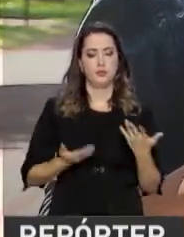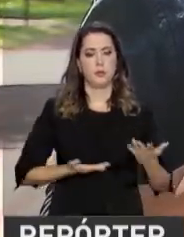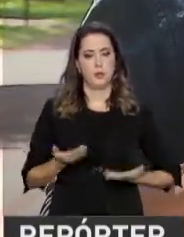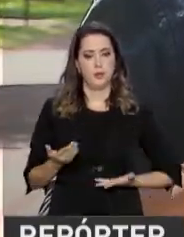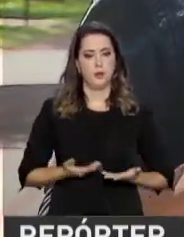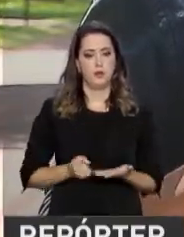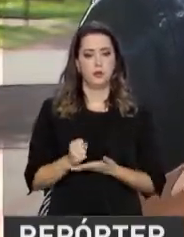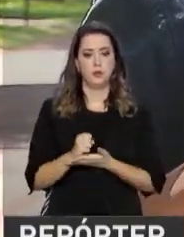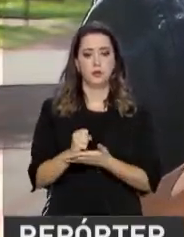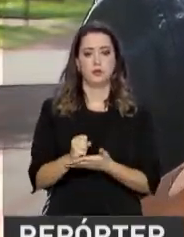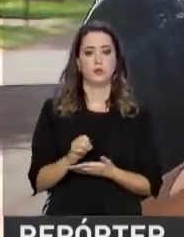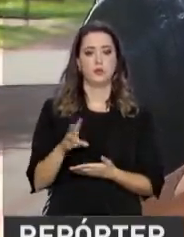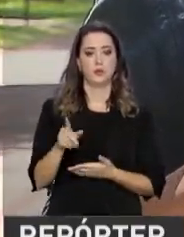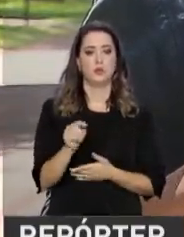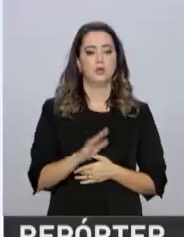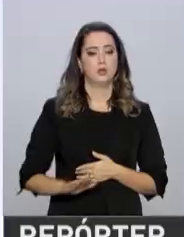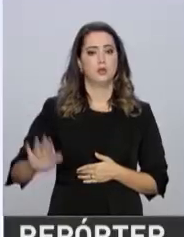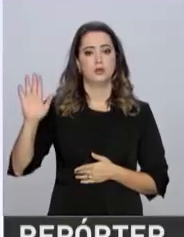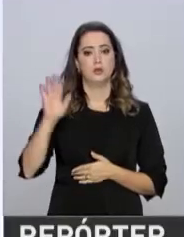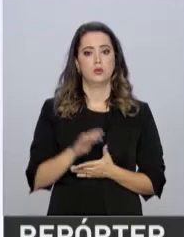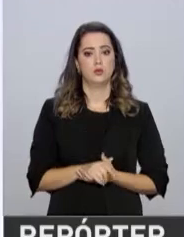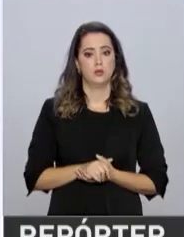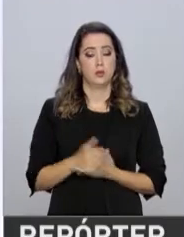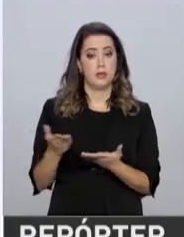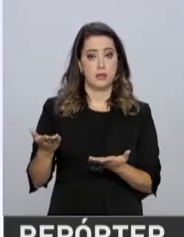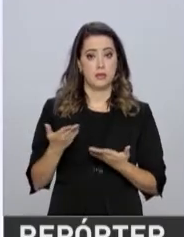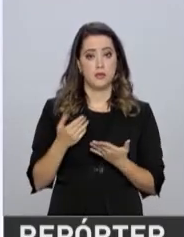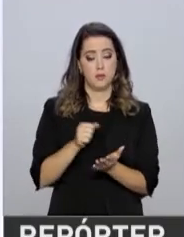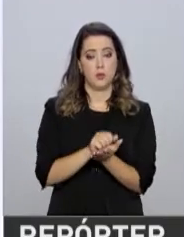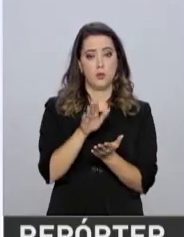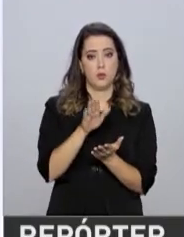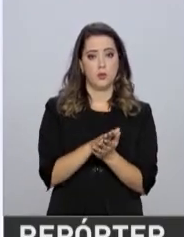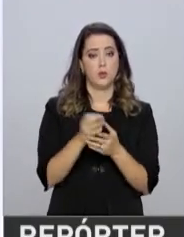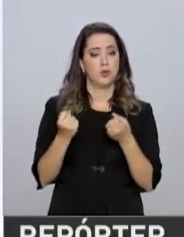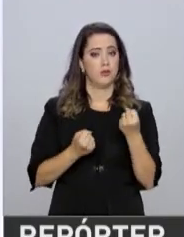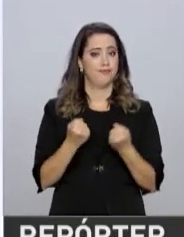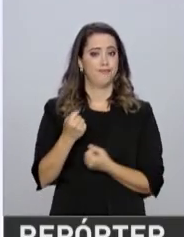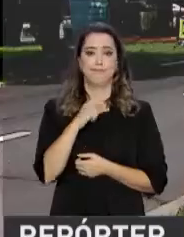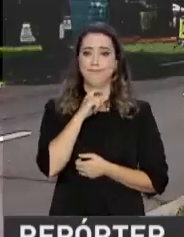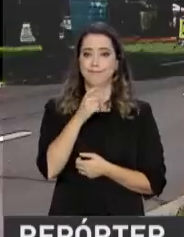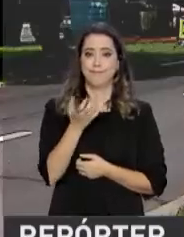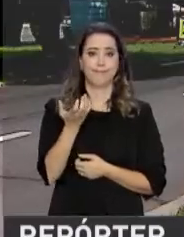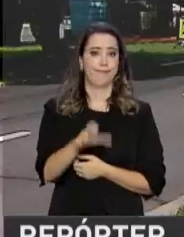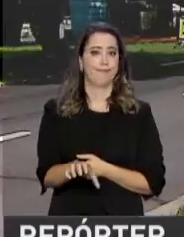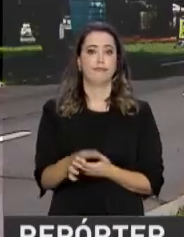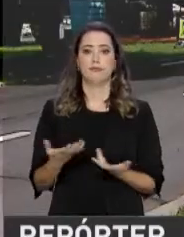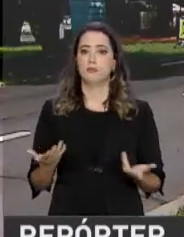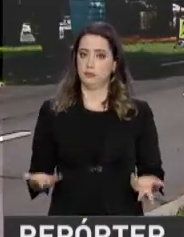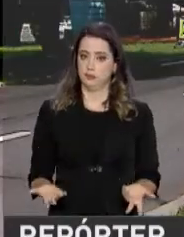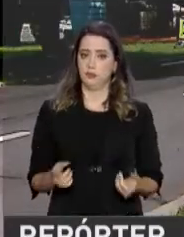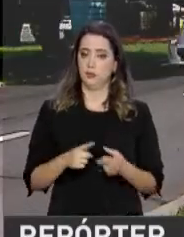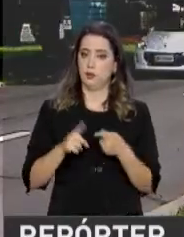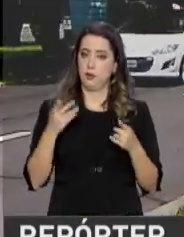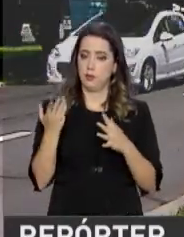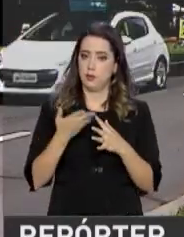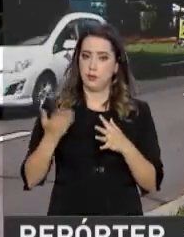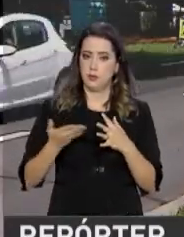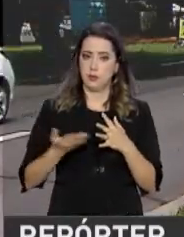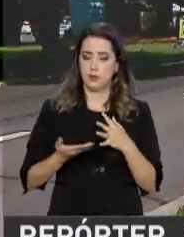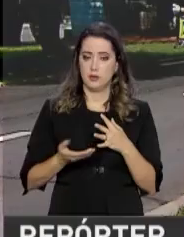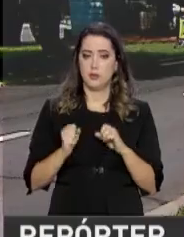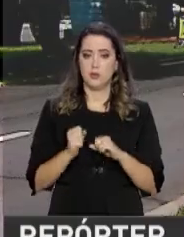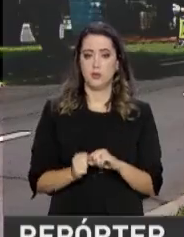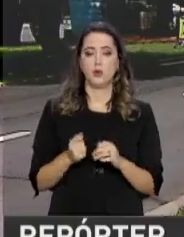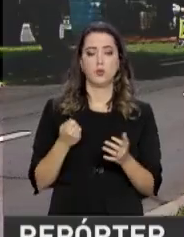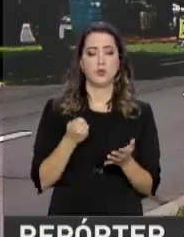estar disponível em outros estados. Receber uma multa de trânsito ninguém gosta, mas o pagamento parcelado pode facilitar